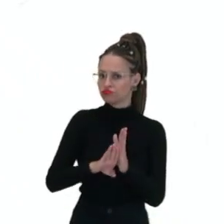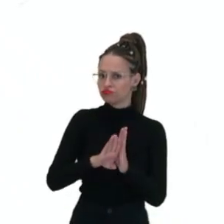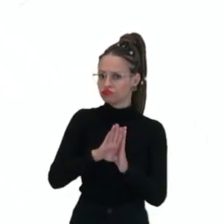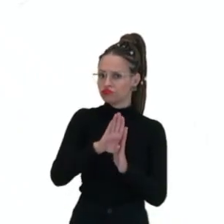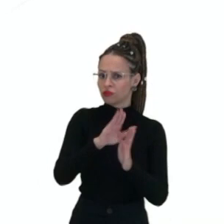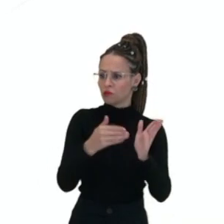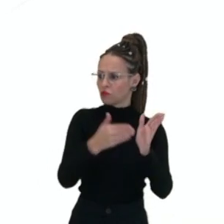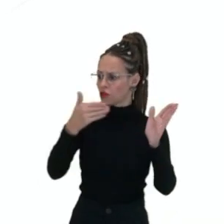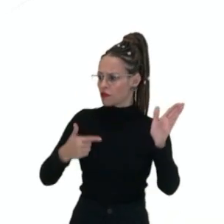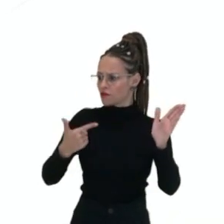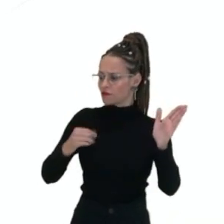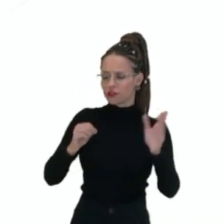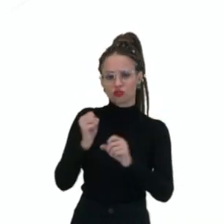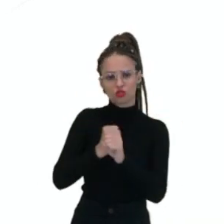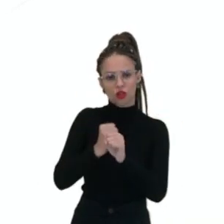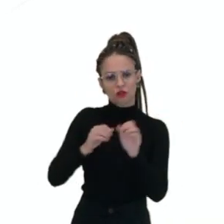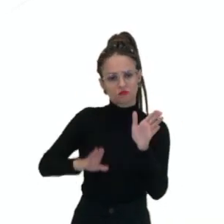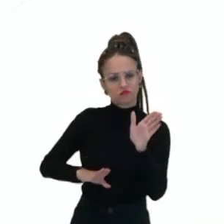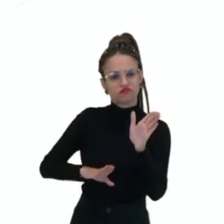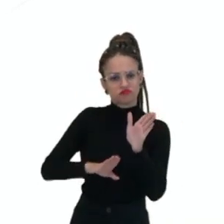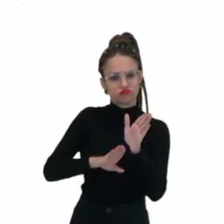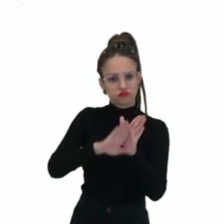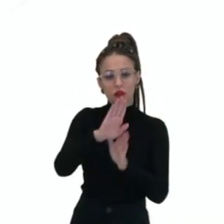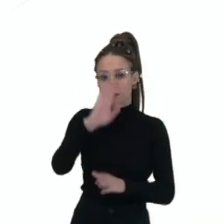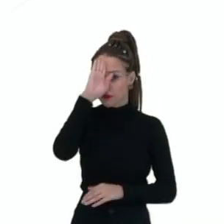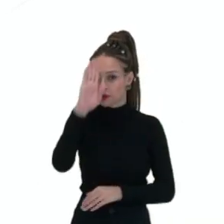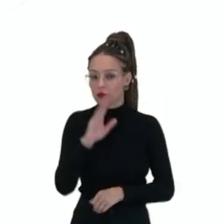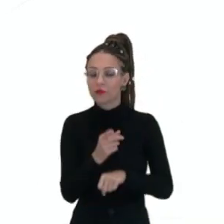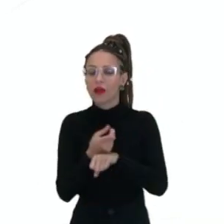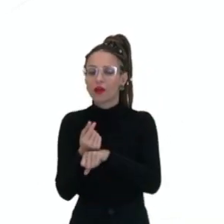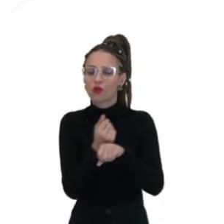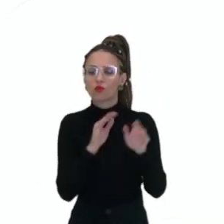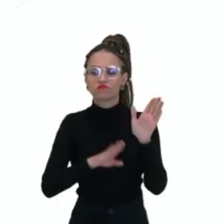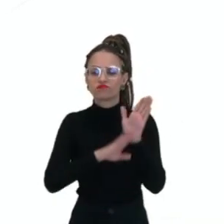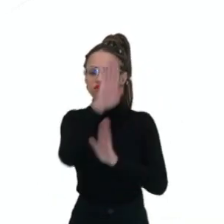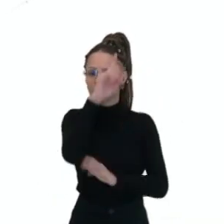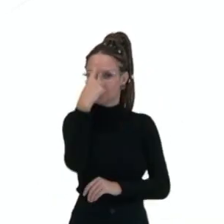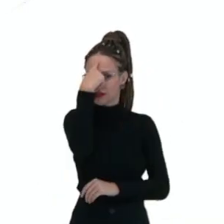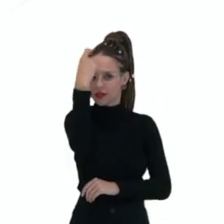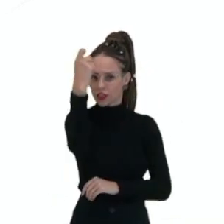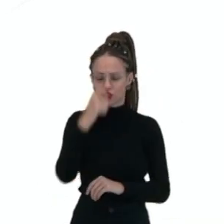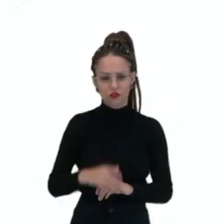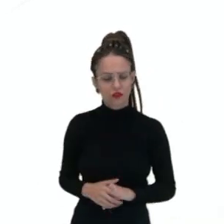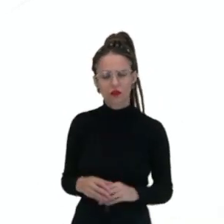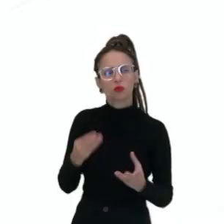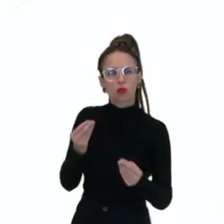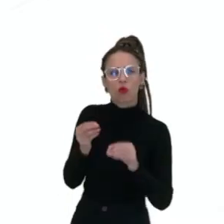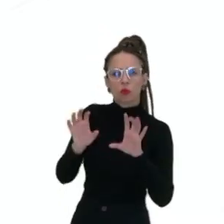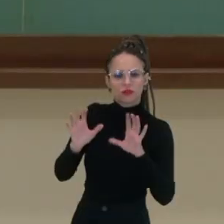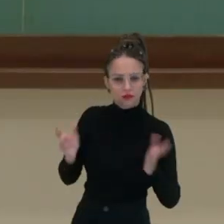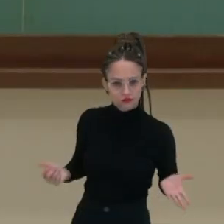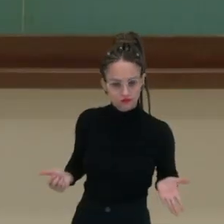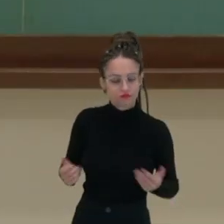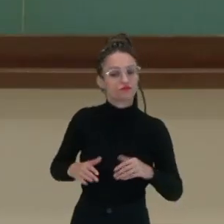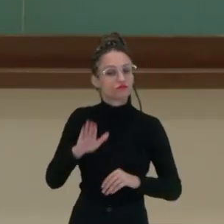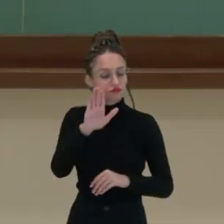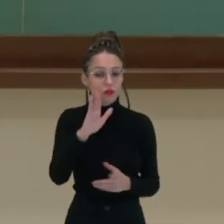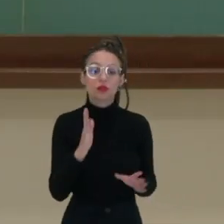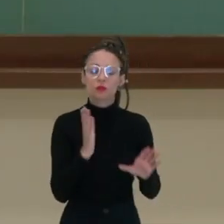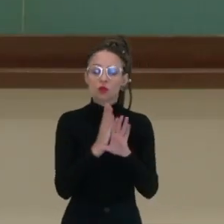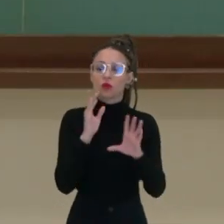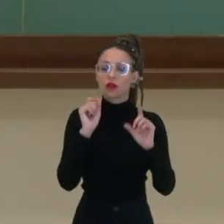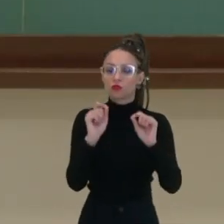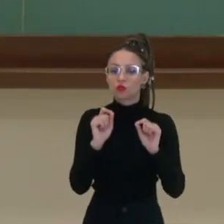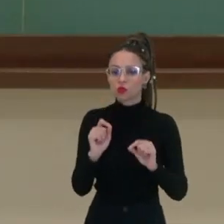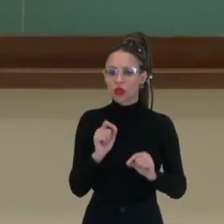né? Principalmente com a ascensão de uma economia criativa. Professor, mas como assim? Devido